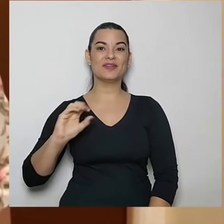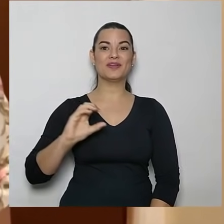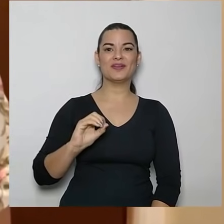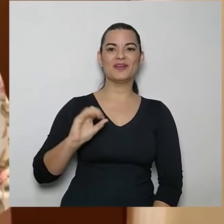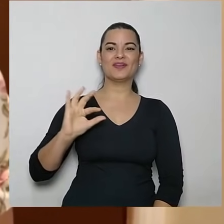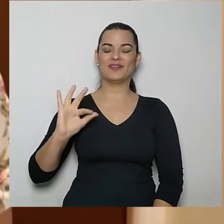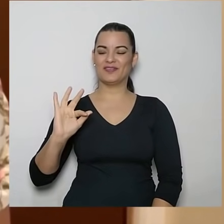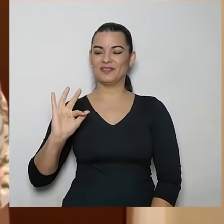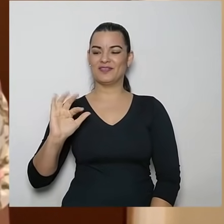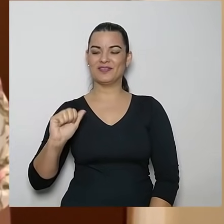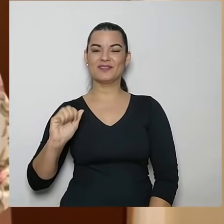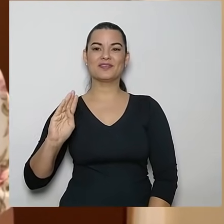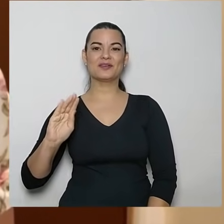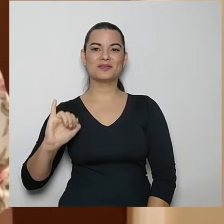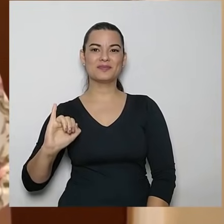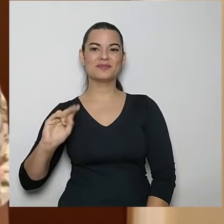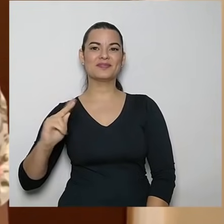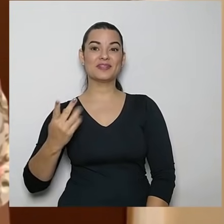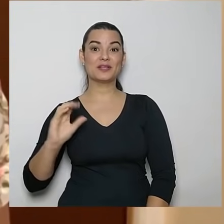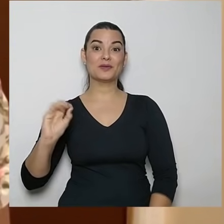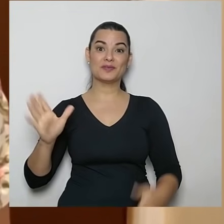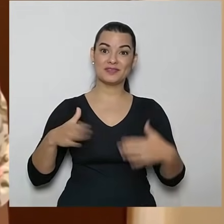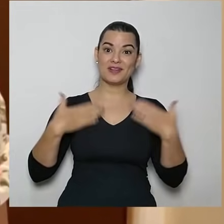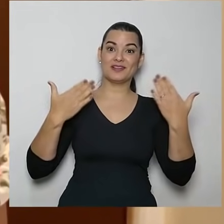se assustou,